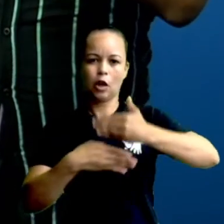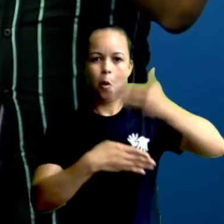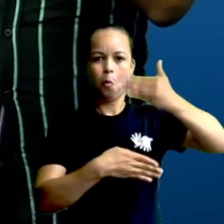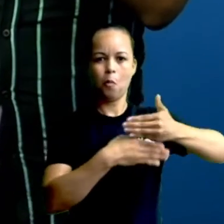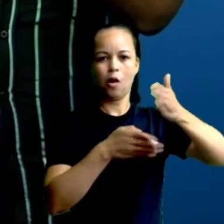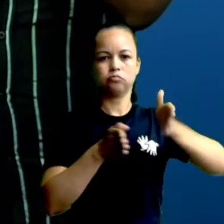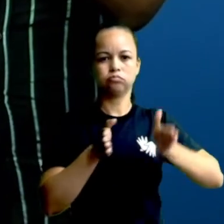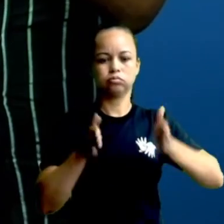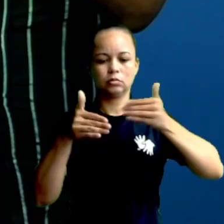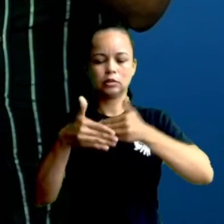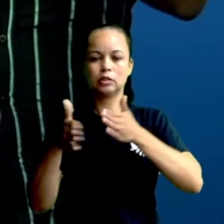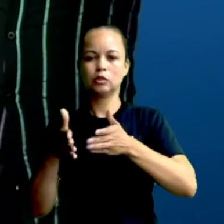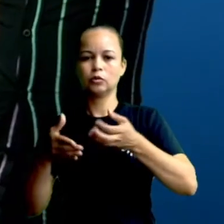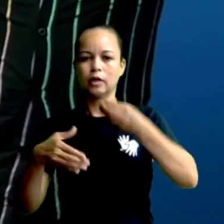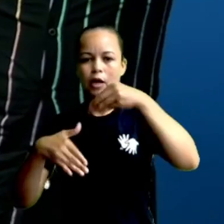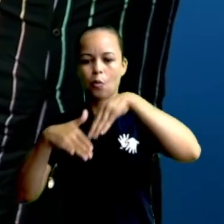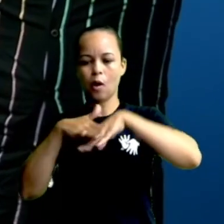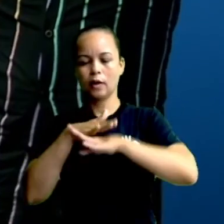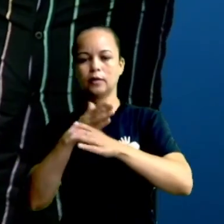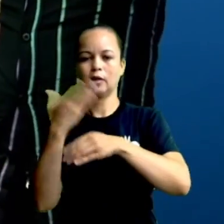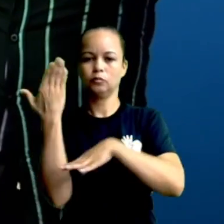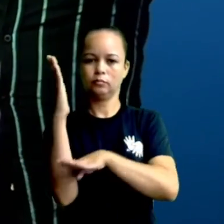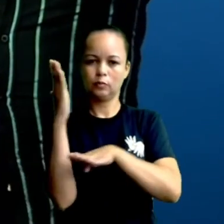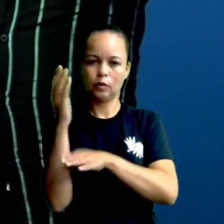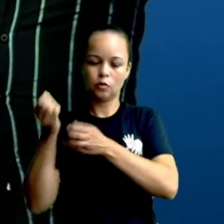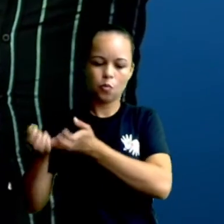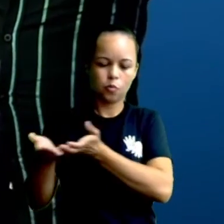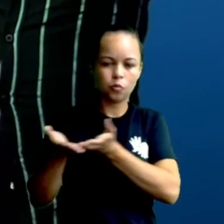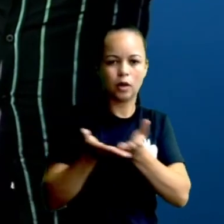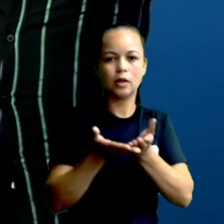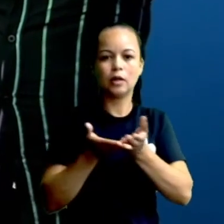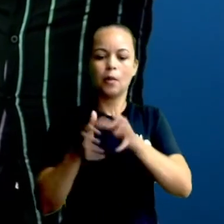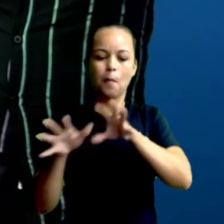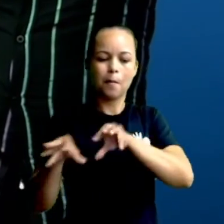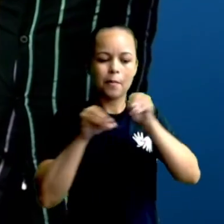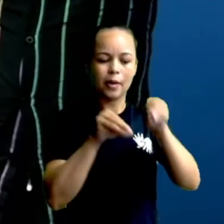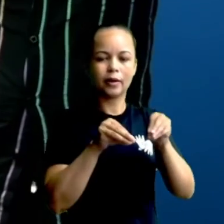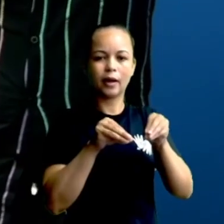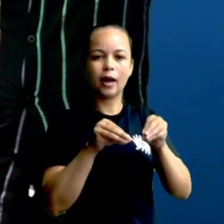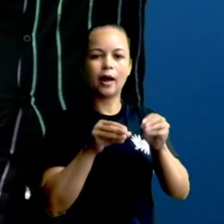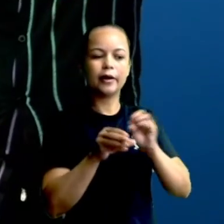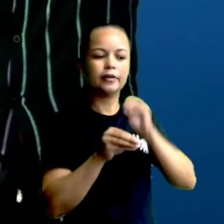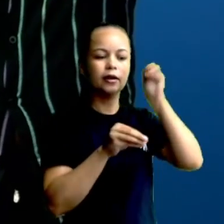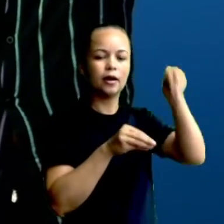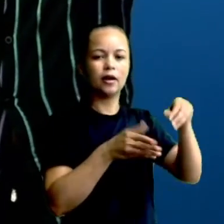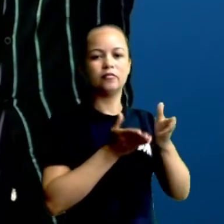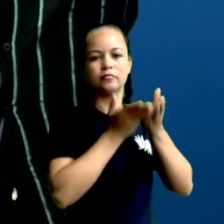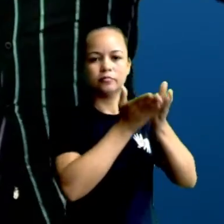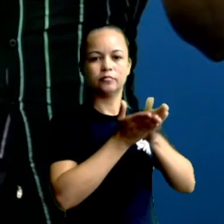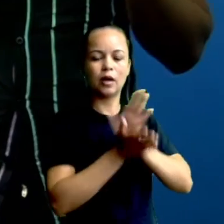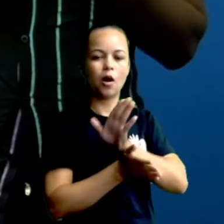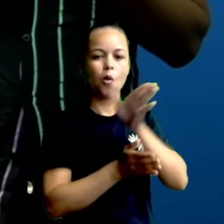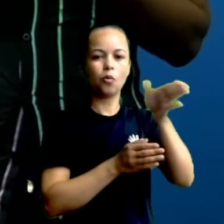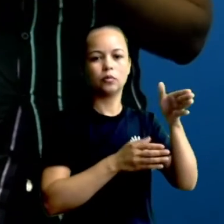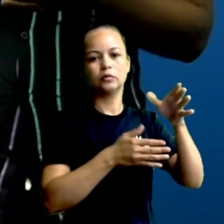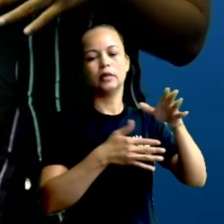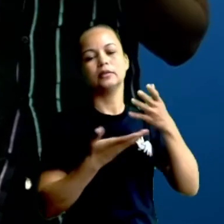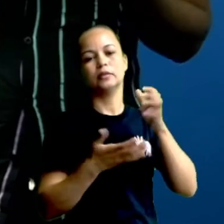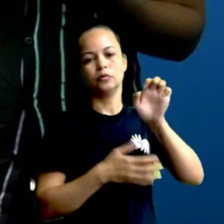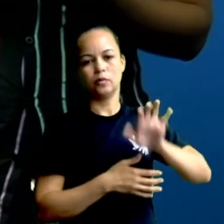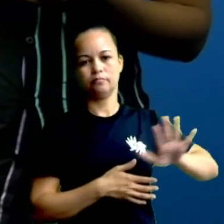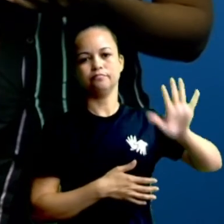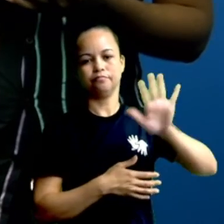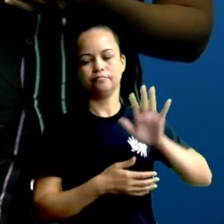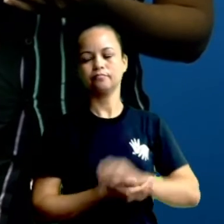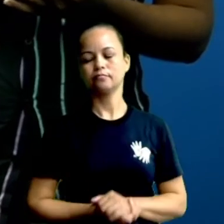tá? Onde eram colocados pau-brasil, porque eles chegavam só para poder retirar daquele galpão e levar para o continente europeu.